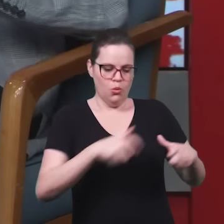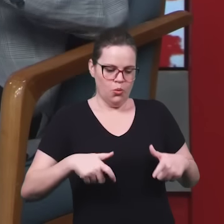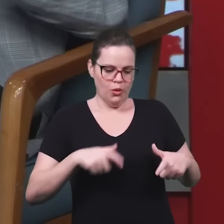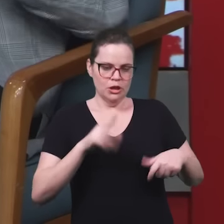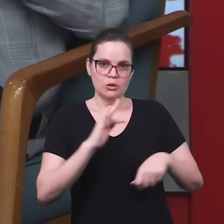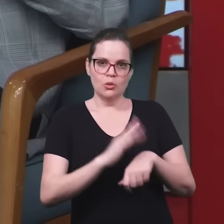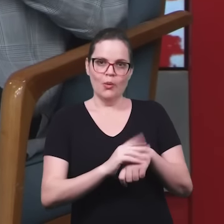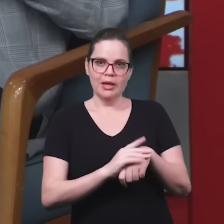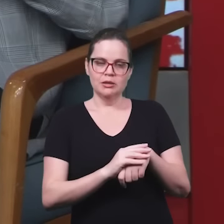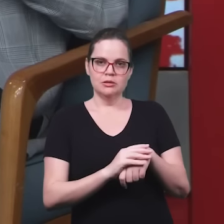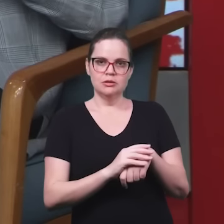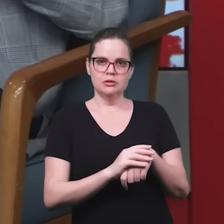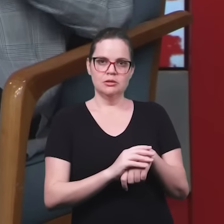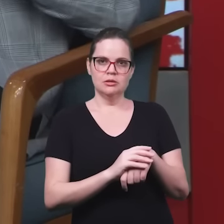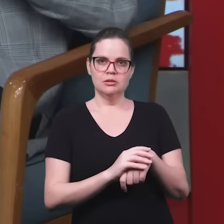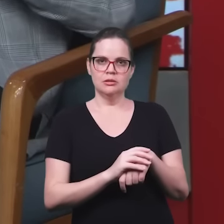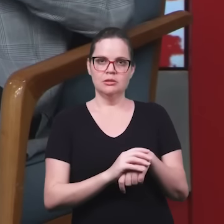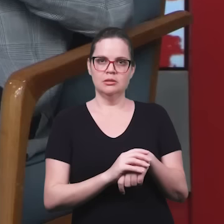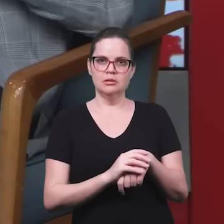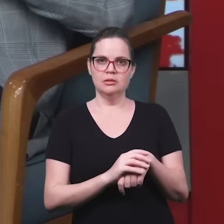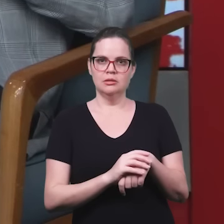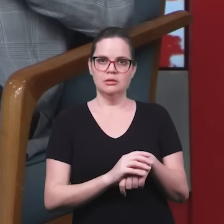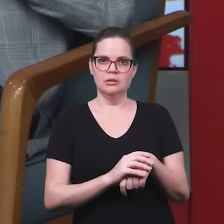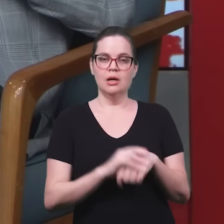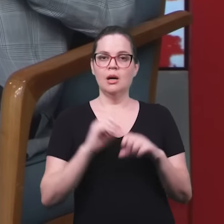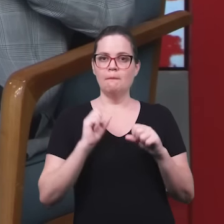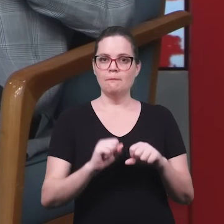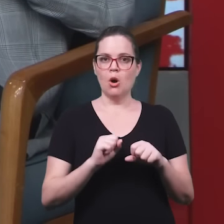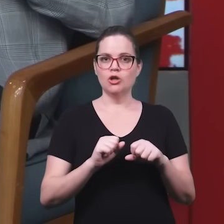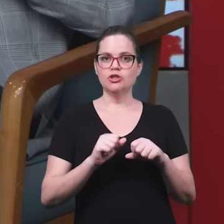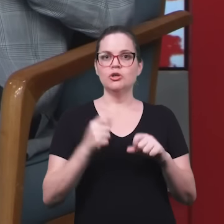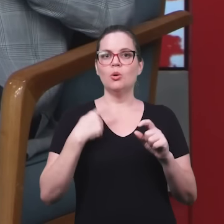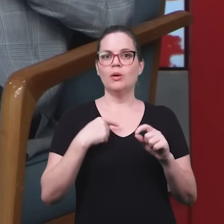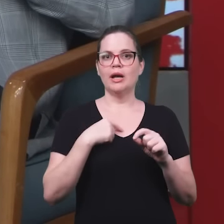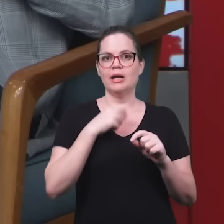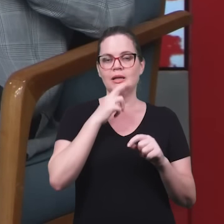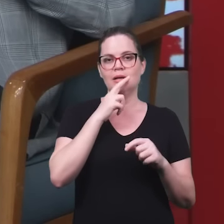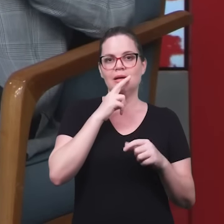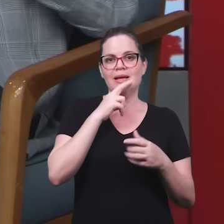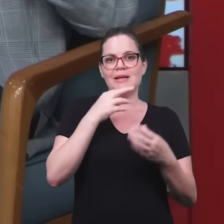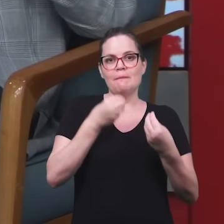há um reflexo na saúde do corpo.